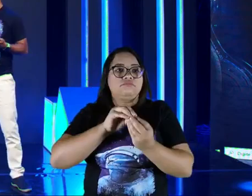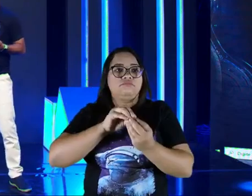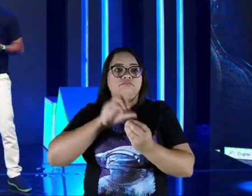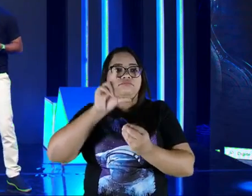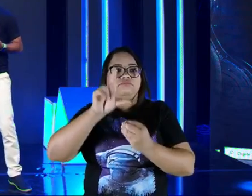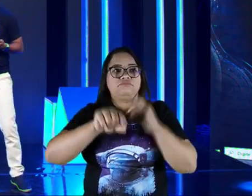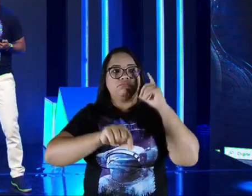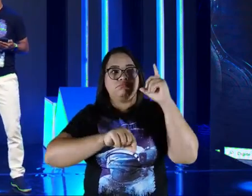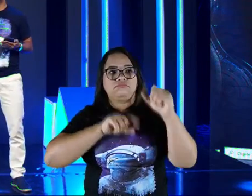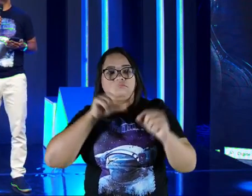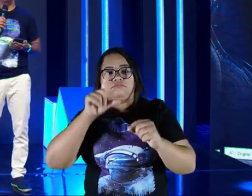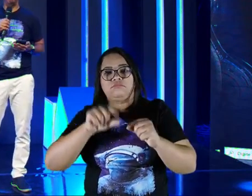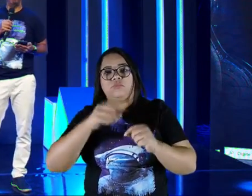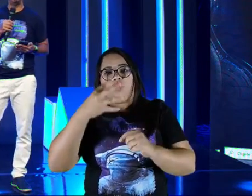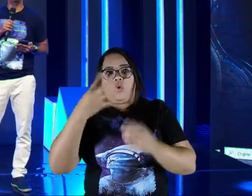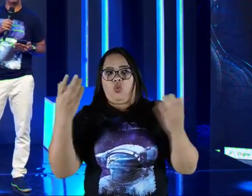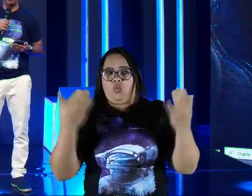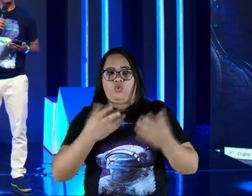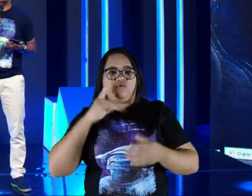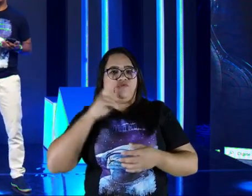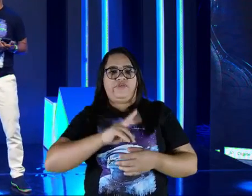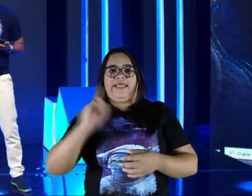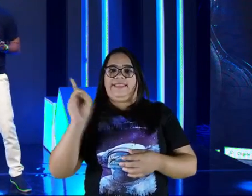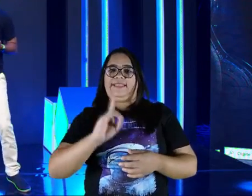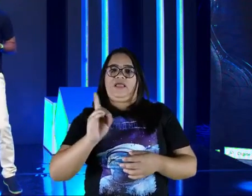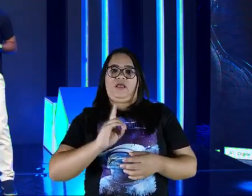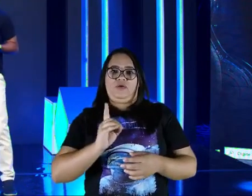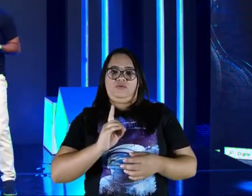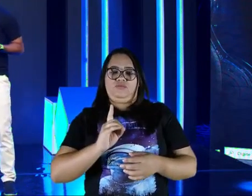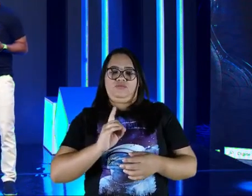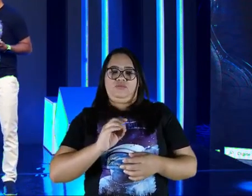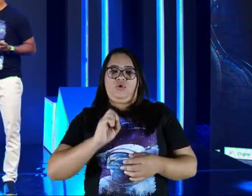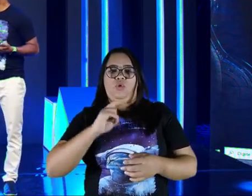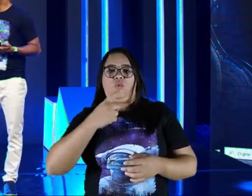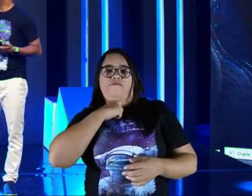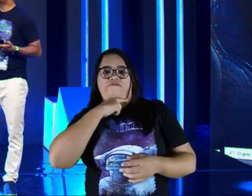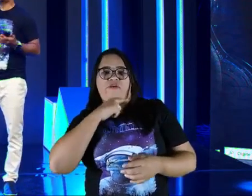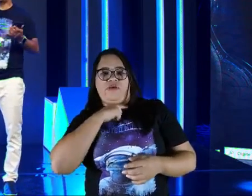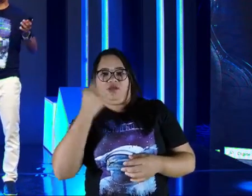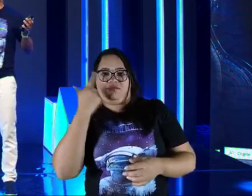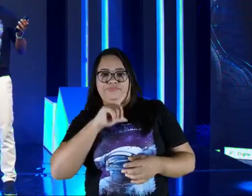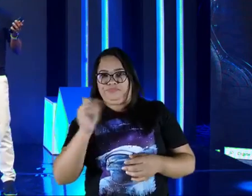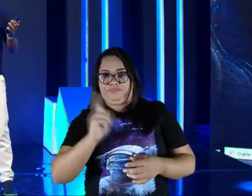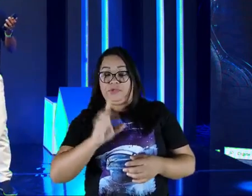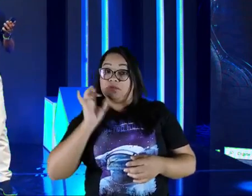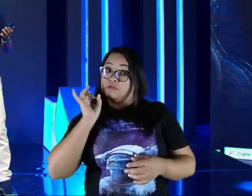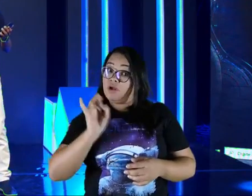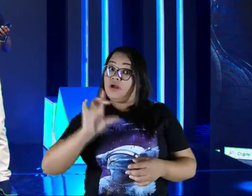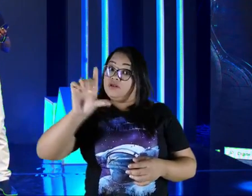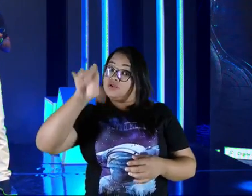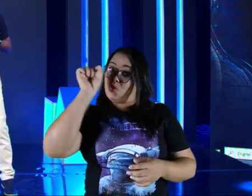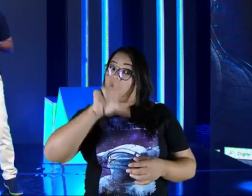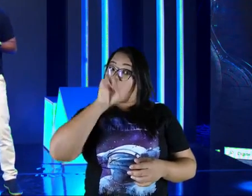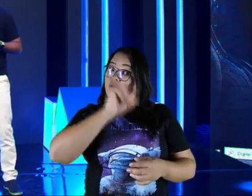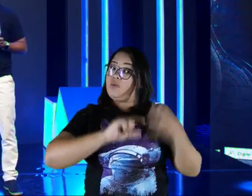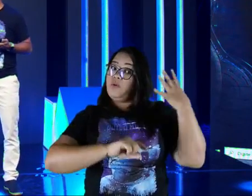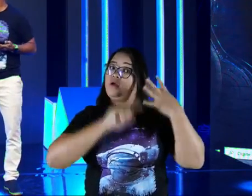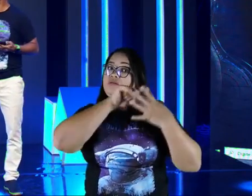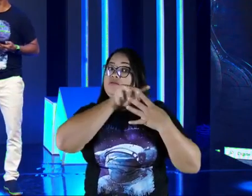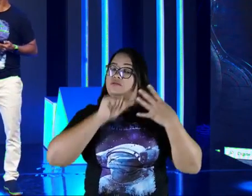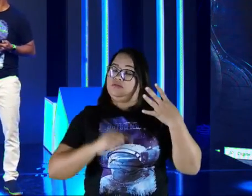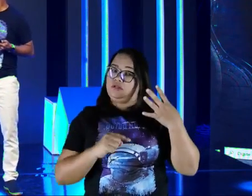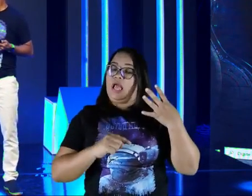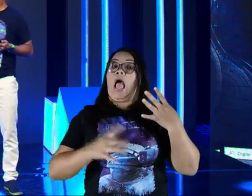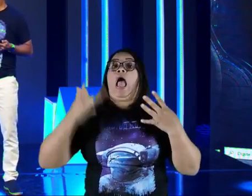você quer ver. Não dá para você clicar e já ver o link ou já reservar a sua vaga. Lá vai só para escolher, ser... só para escolher. Exatamente, é para